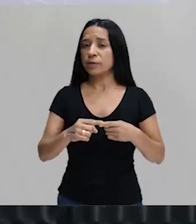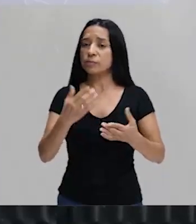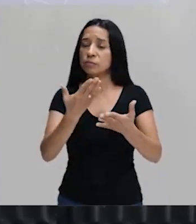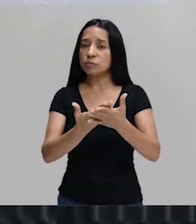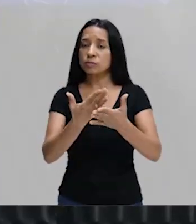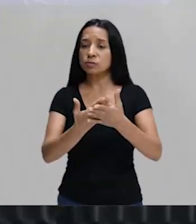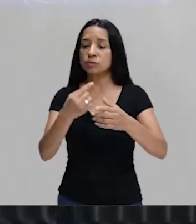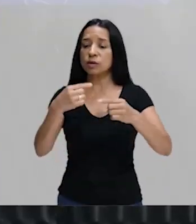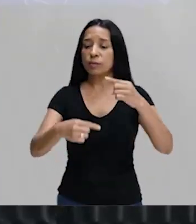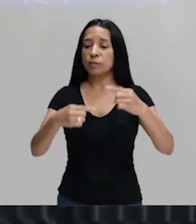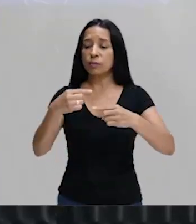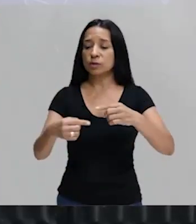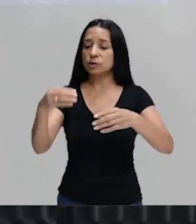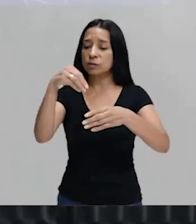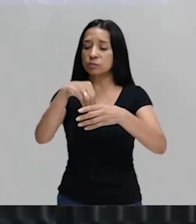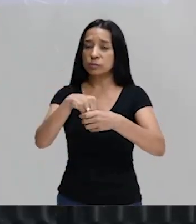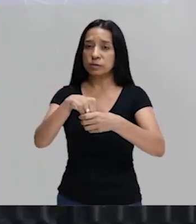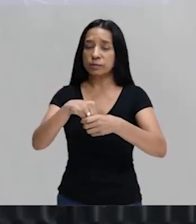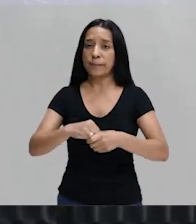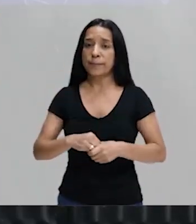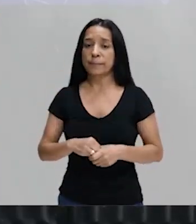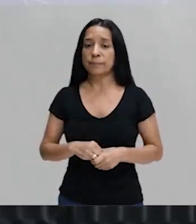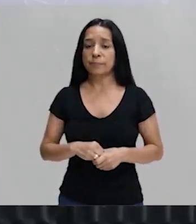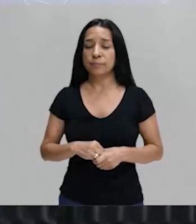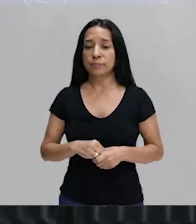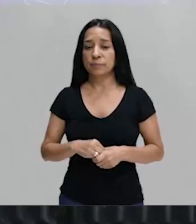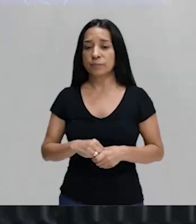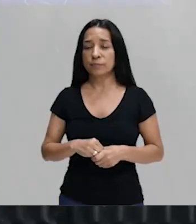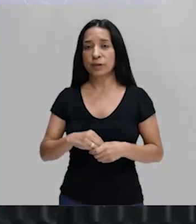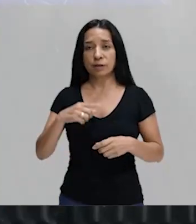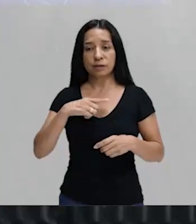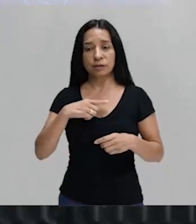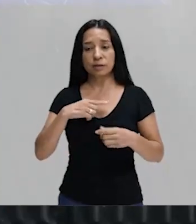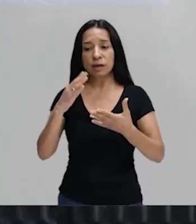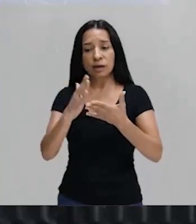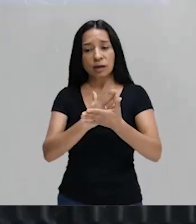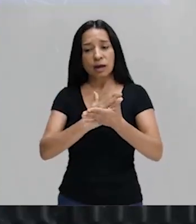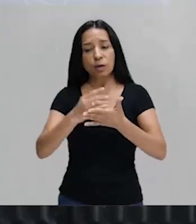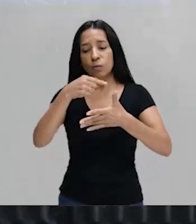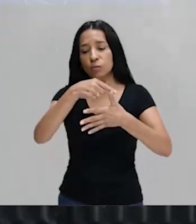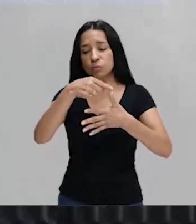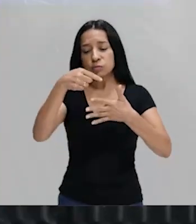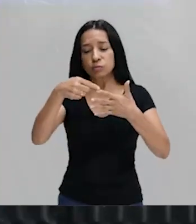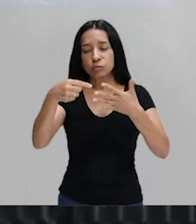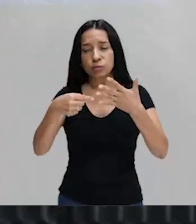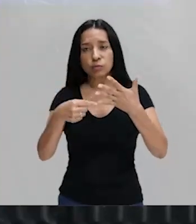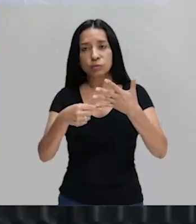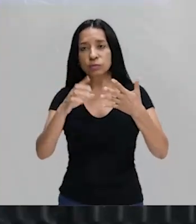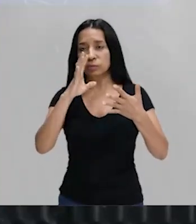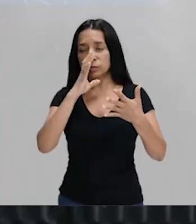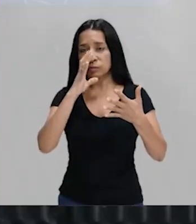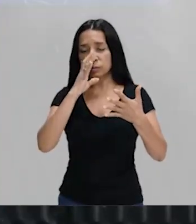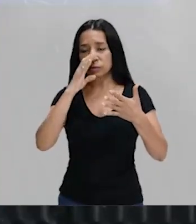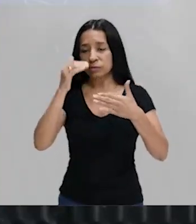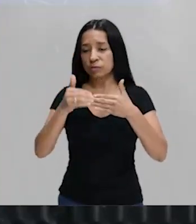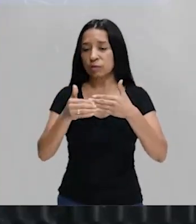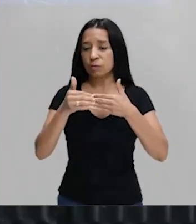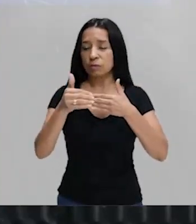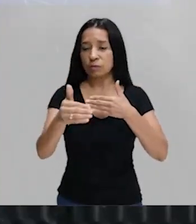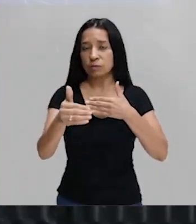trouxemos alguns pontos para observar o andamento da política interna